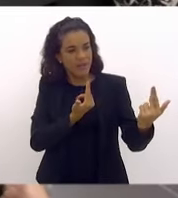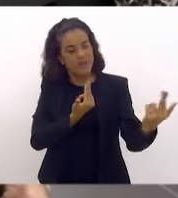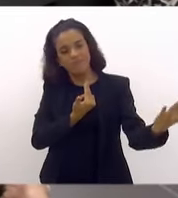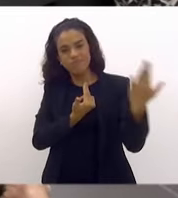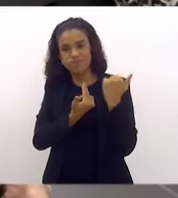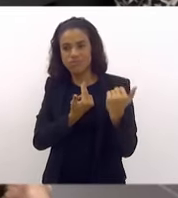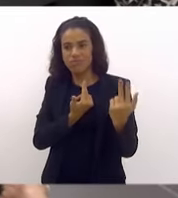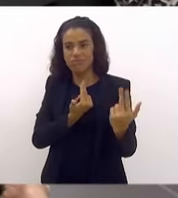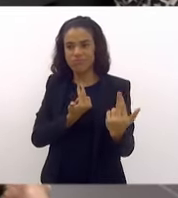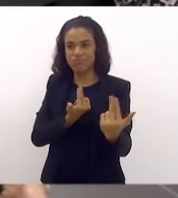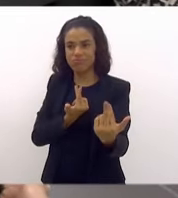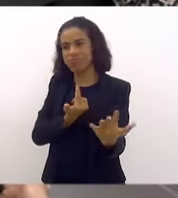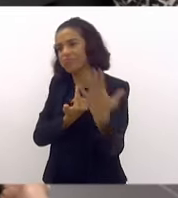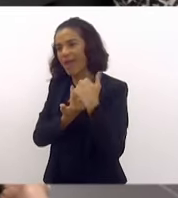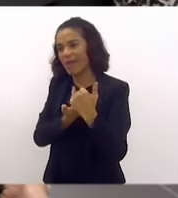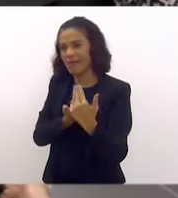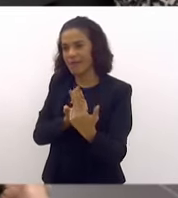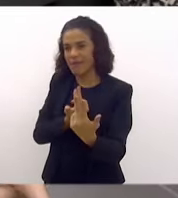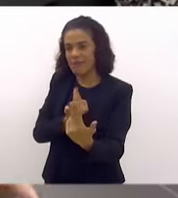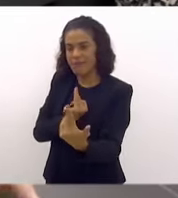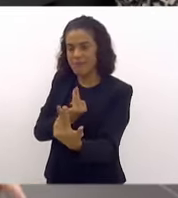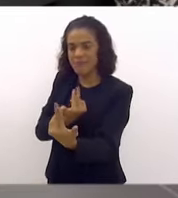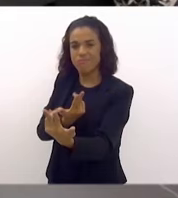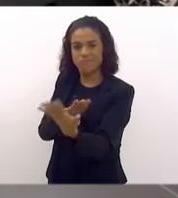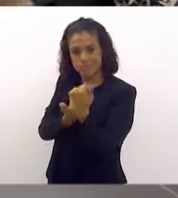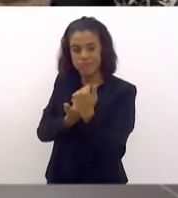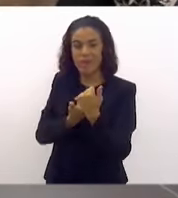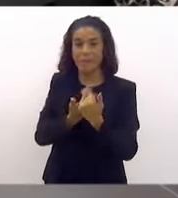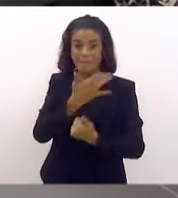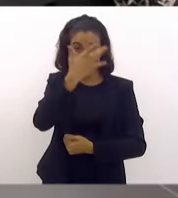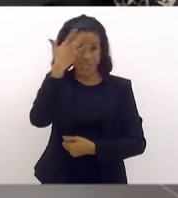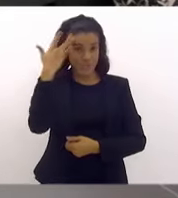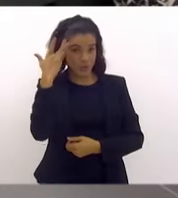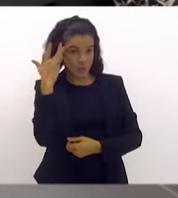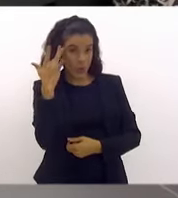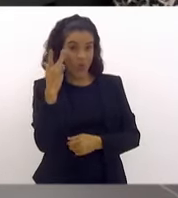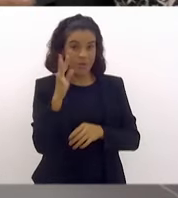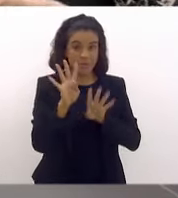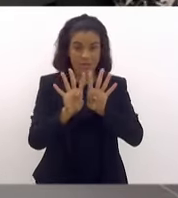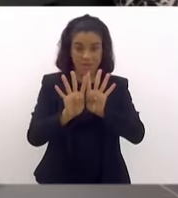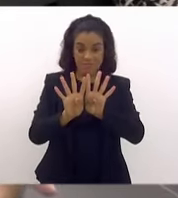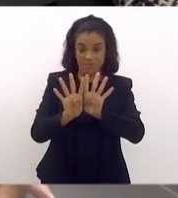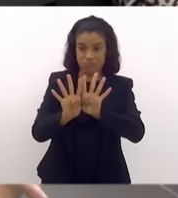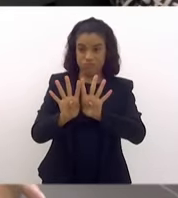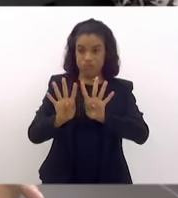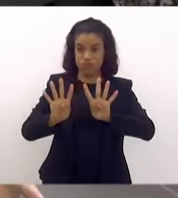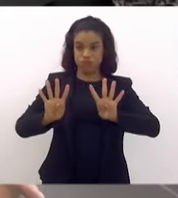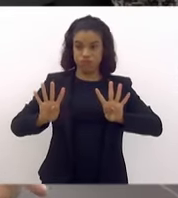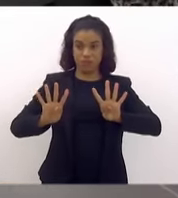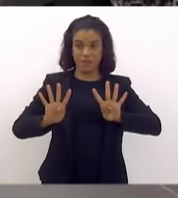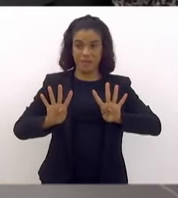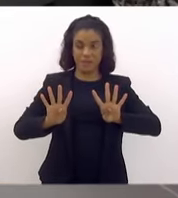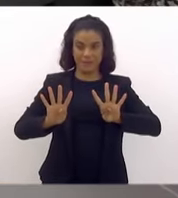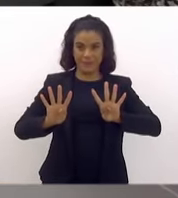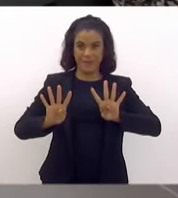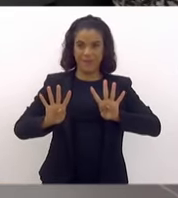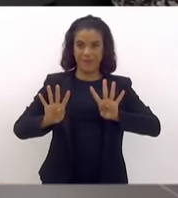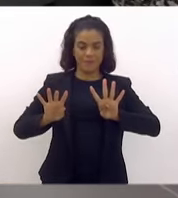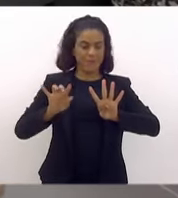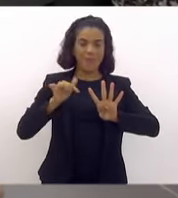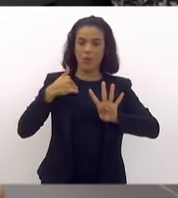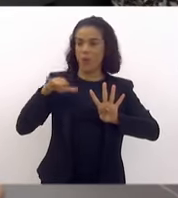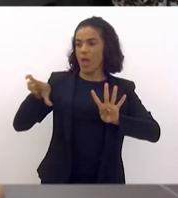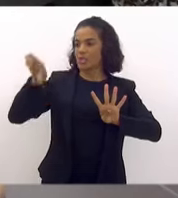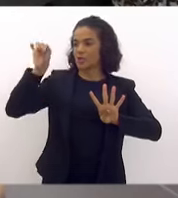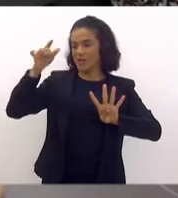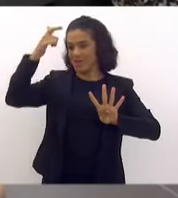o prazo desce o preso desce ou seja as pessoas que são colocadas em reconhecimento hoje em dia na vara criminal não são escolhidas